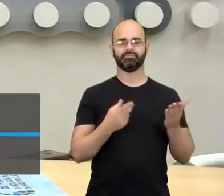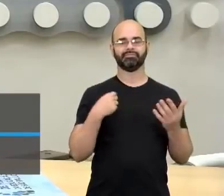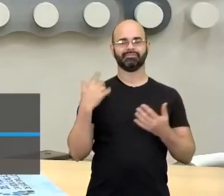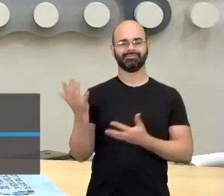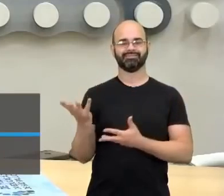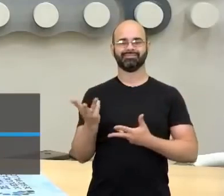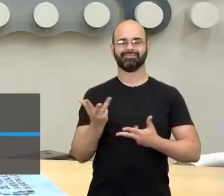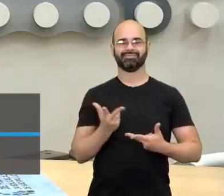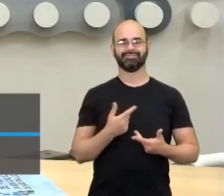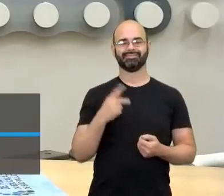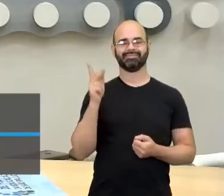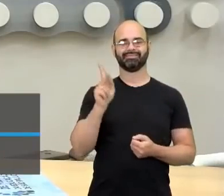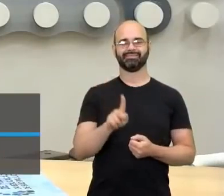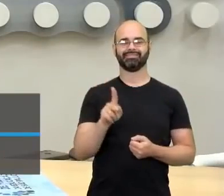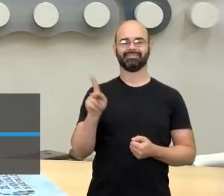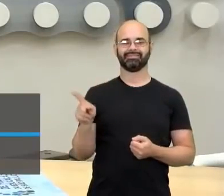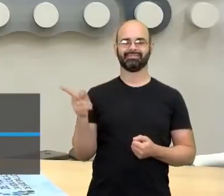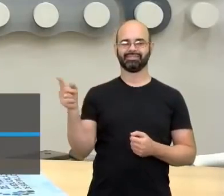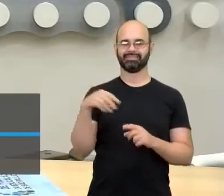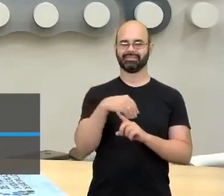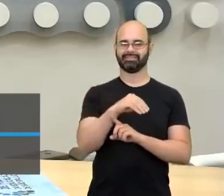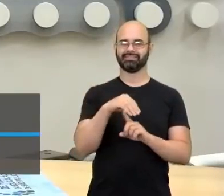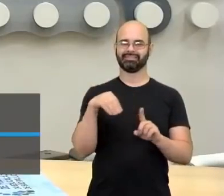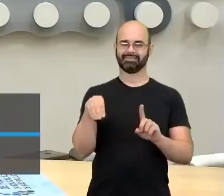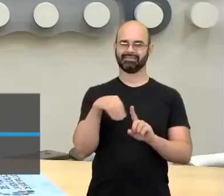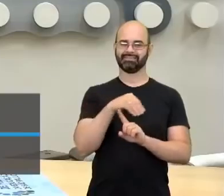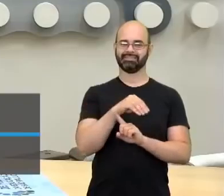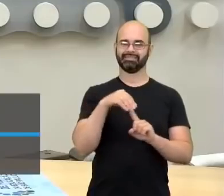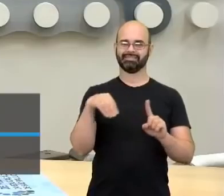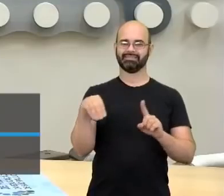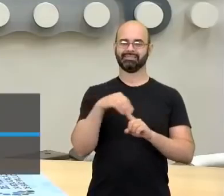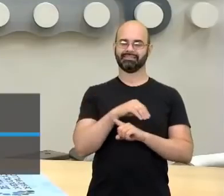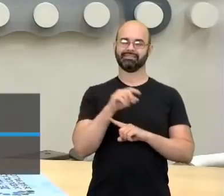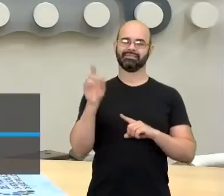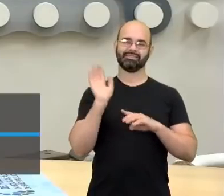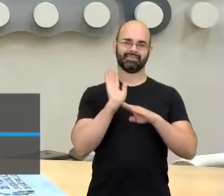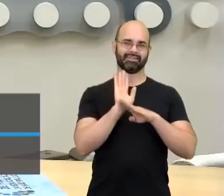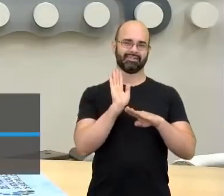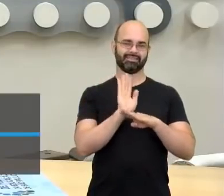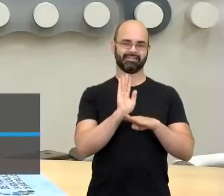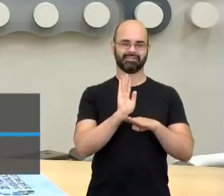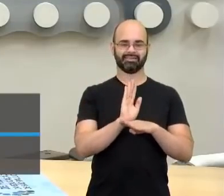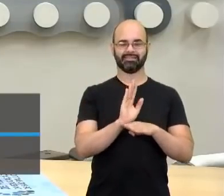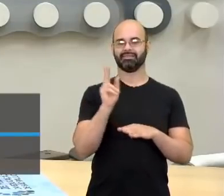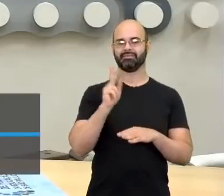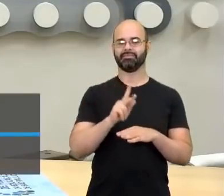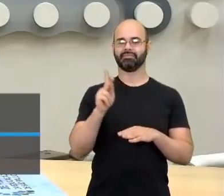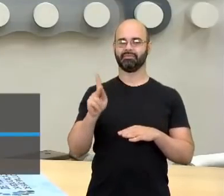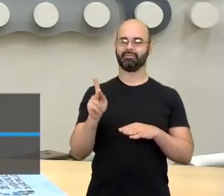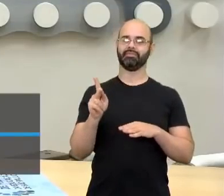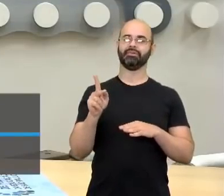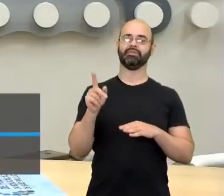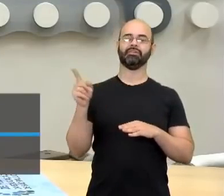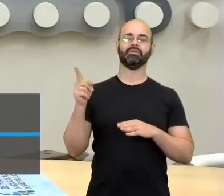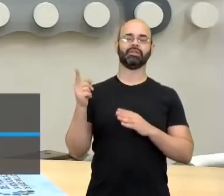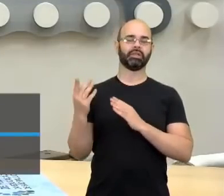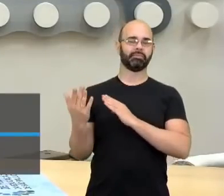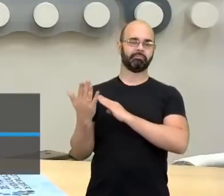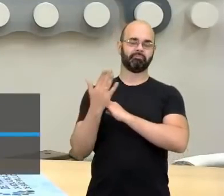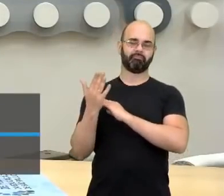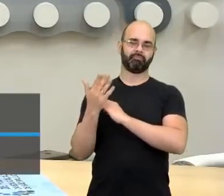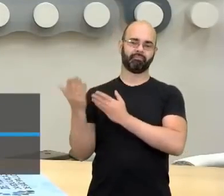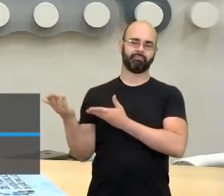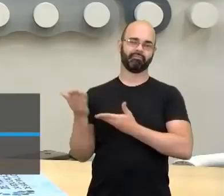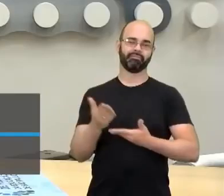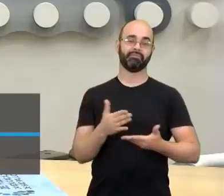convidada, é lógico, a professora moderadora, que também vai contribuir. Na verdade, ela vem mais para dar-nos alguns auxílios aqui